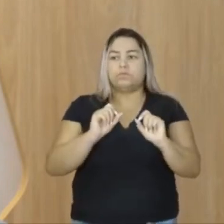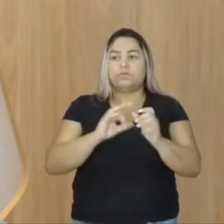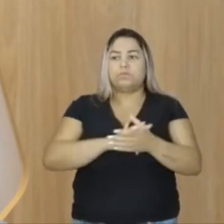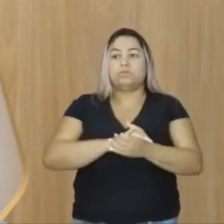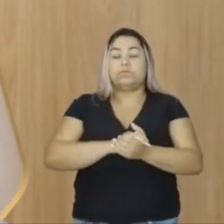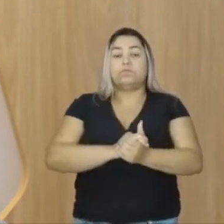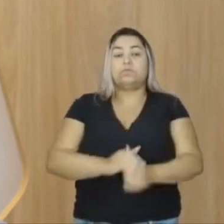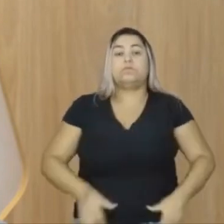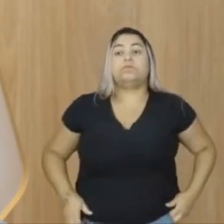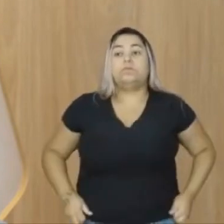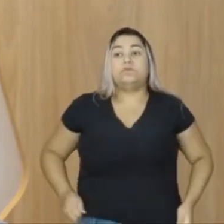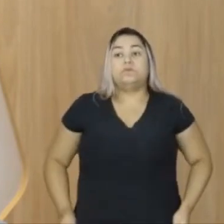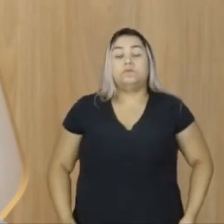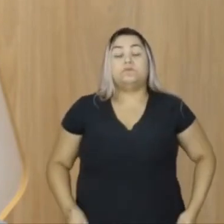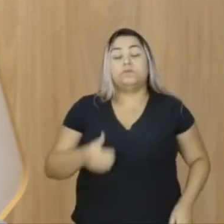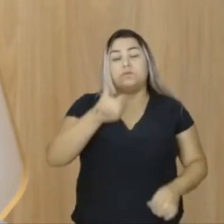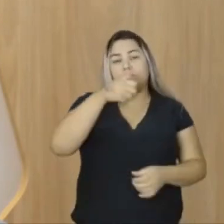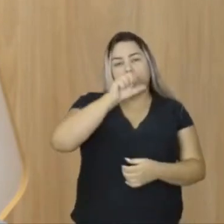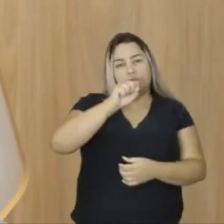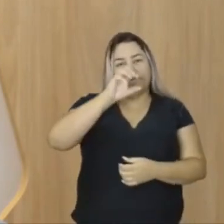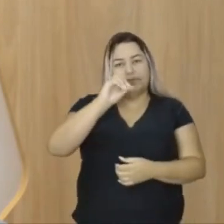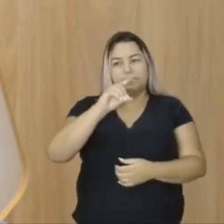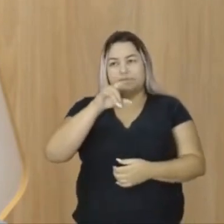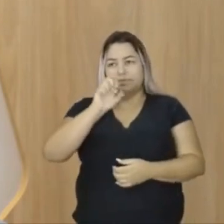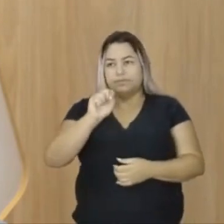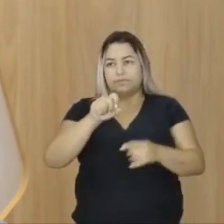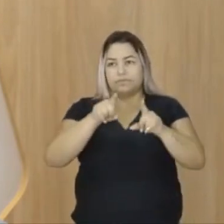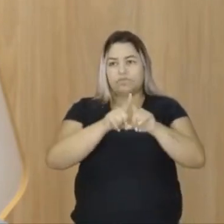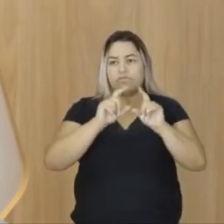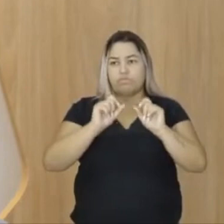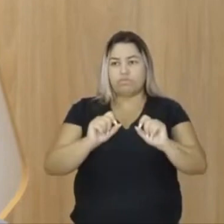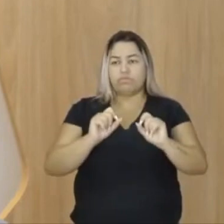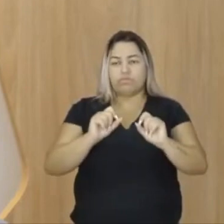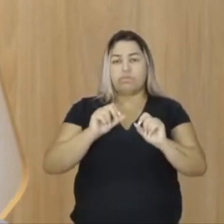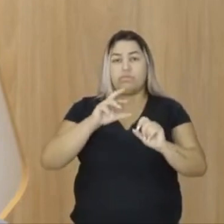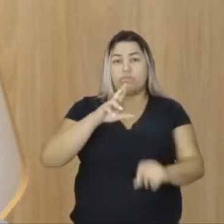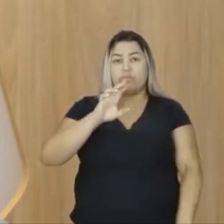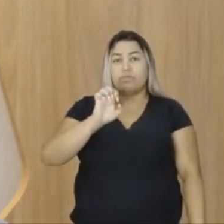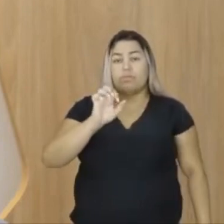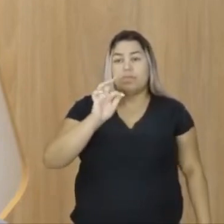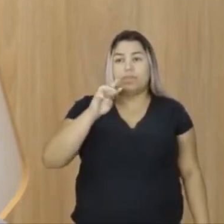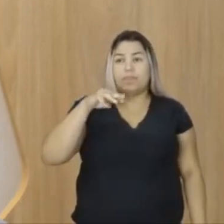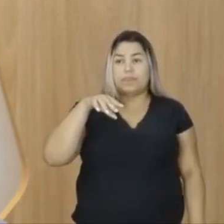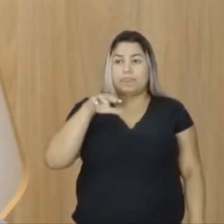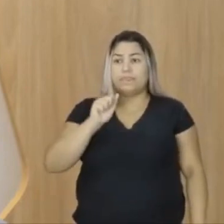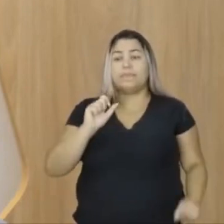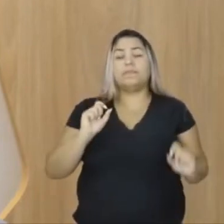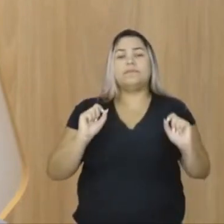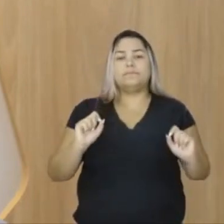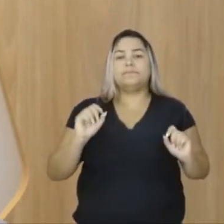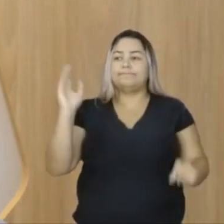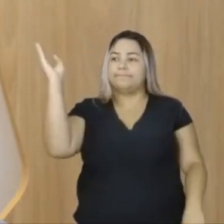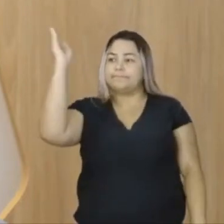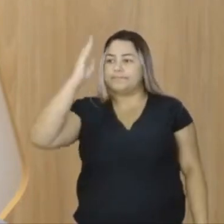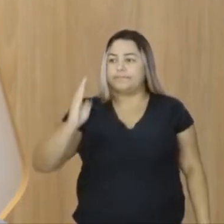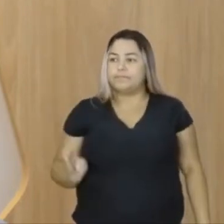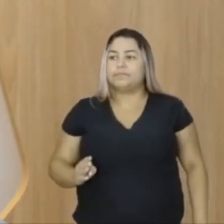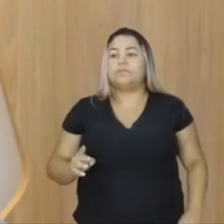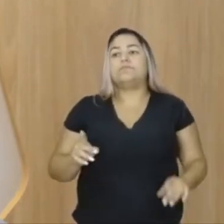dar 180 dias para a reforma sobre renda e patrimônio. Porque é o seguinte, o Brasil